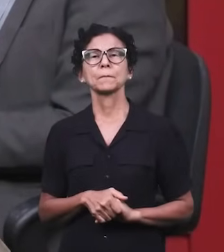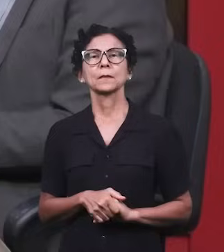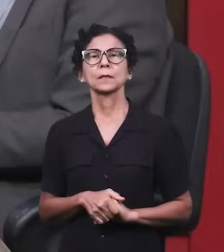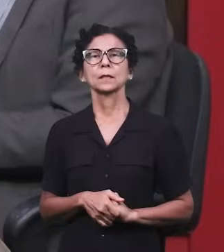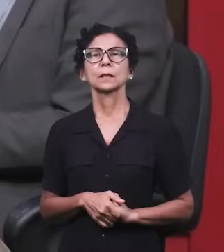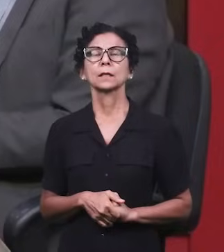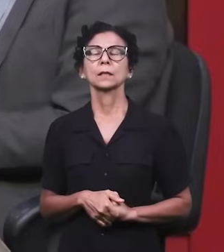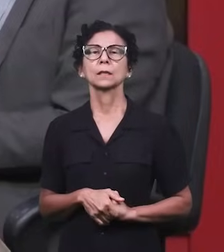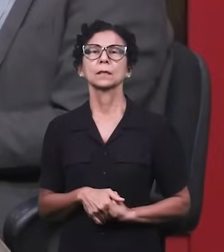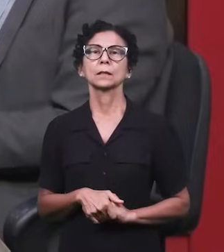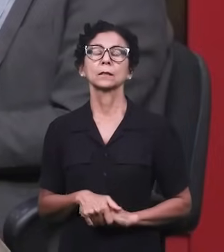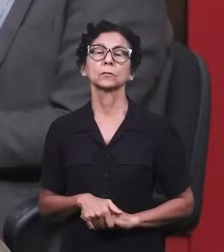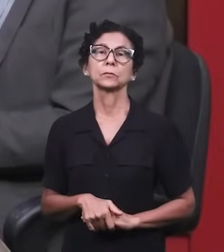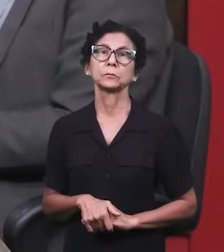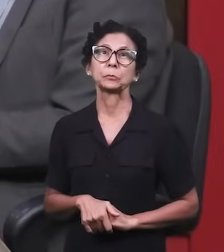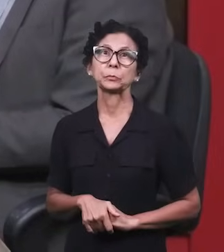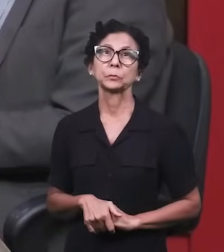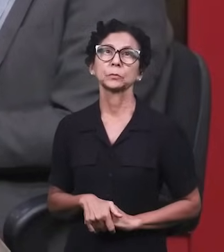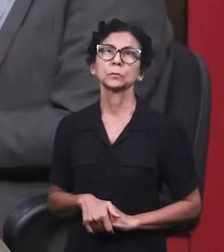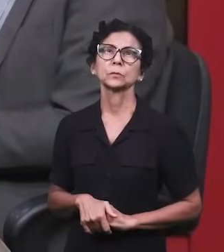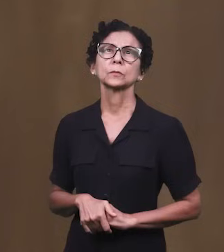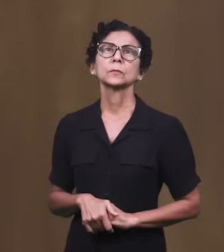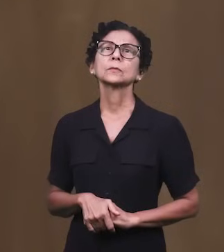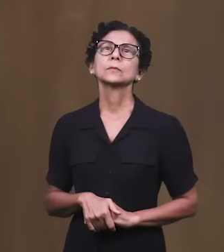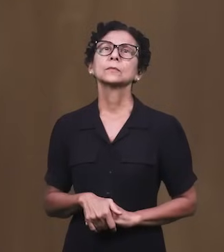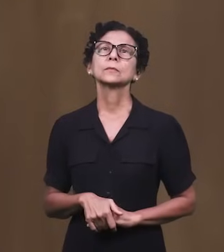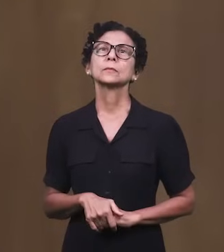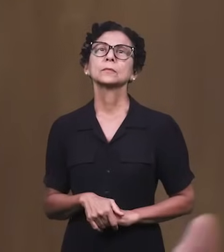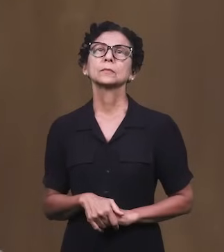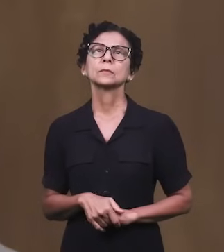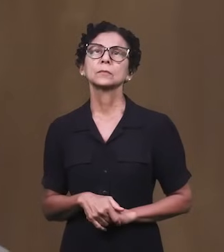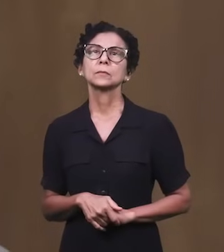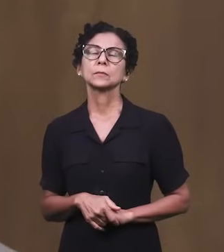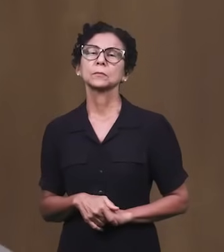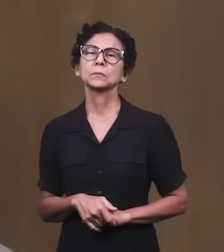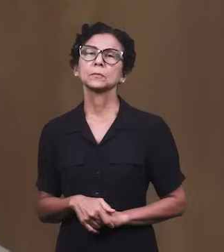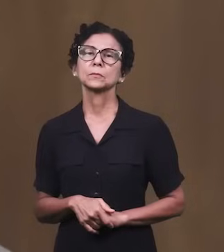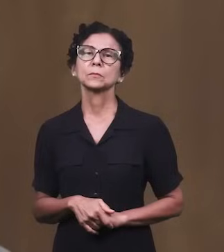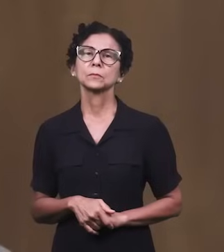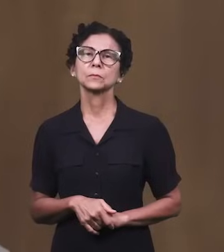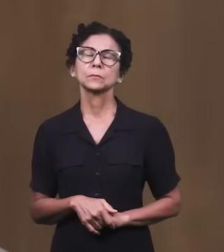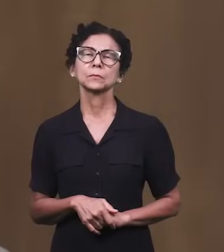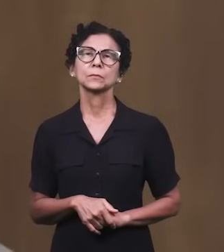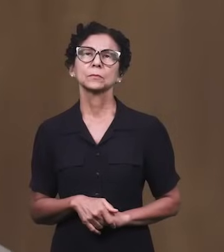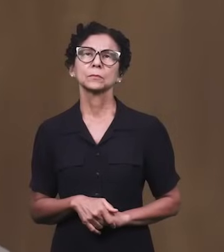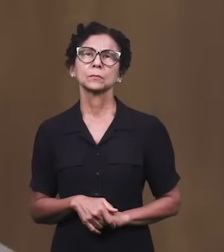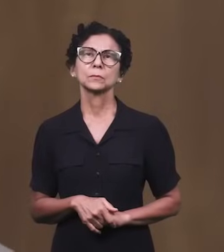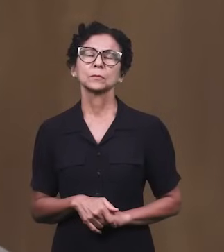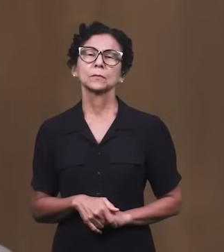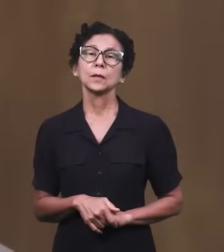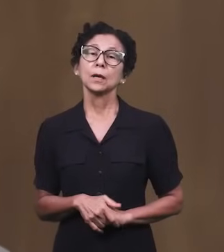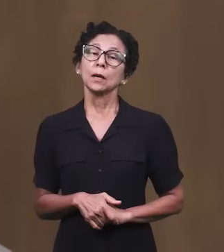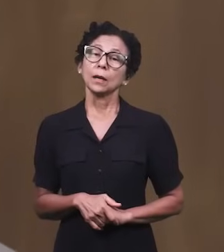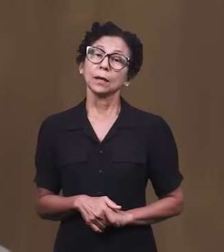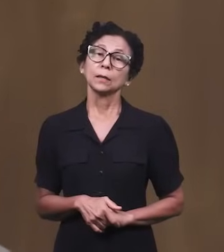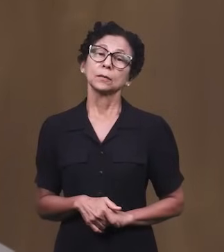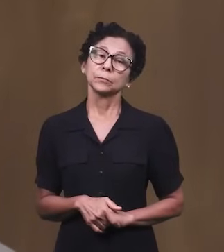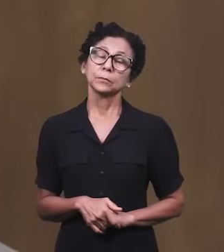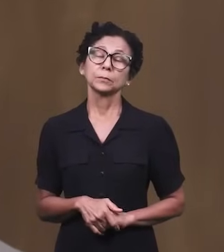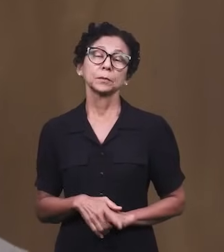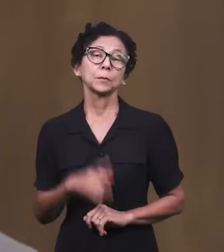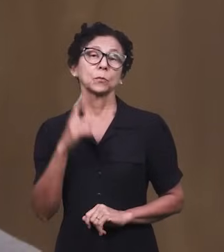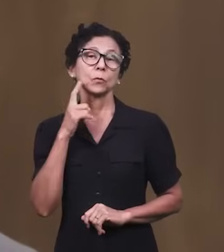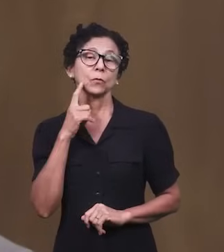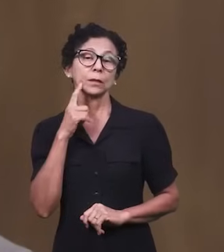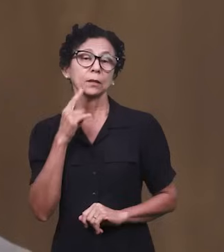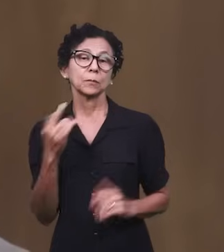acompanhado, a gente tem essa visão do espiritual. Falo também desse cristianismo, do mesmo cristianismo de hoje.